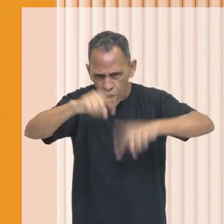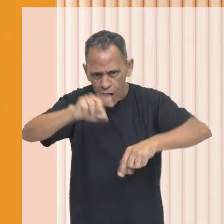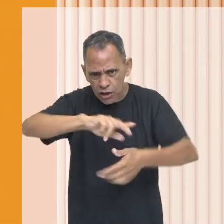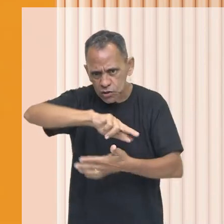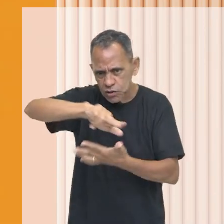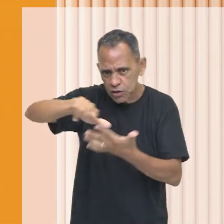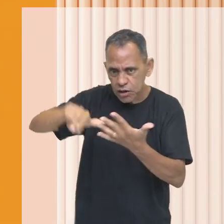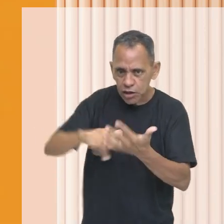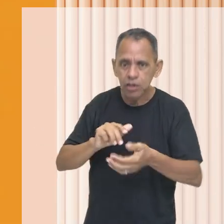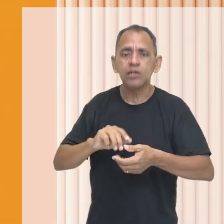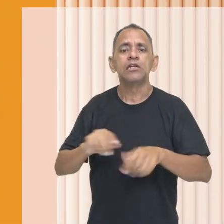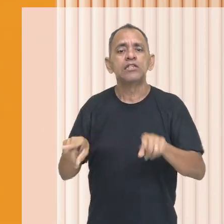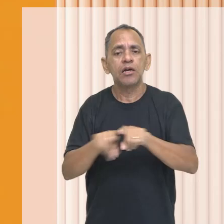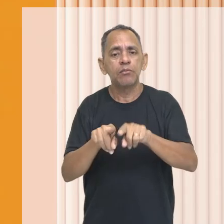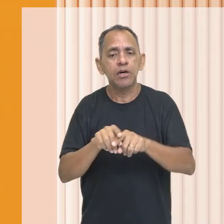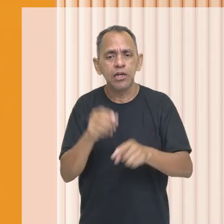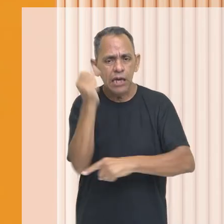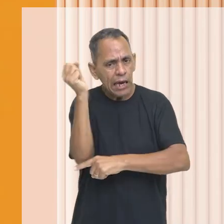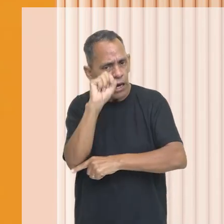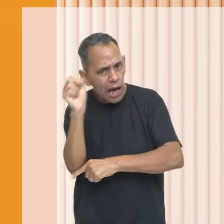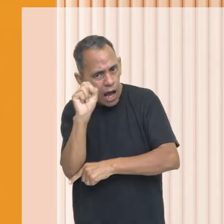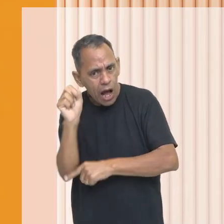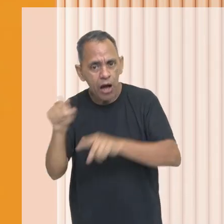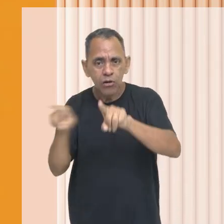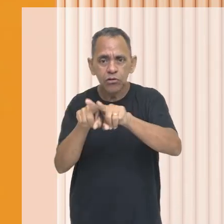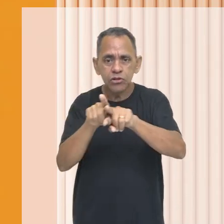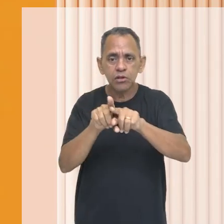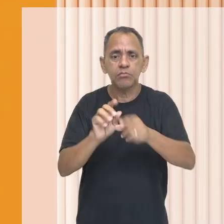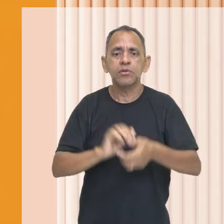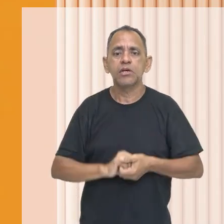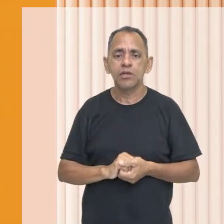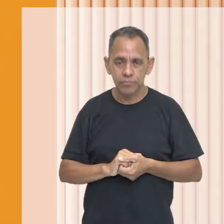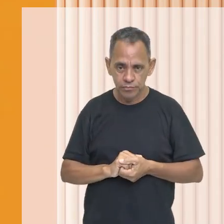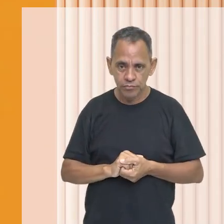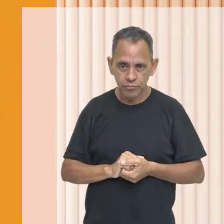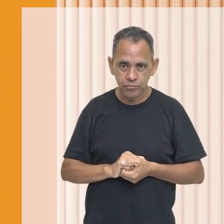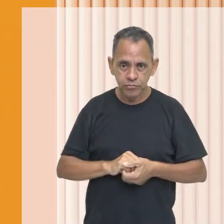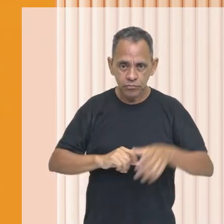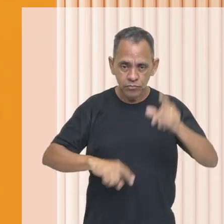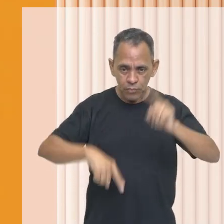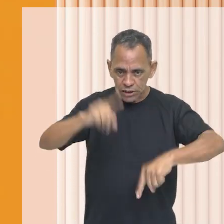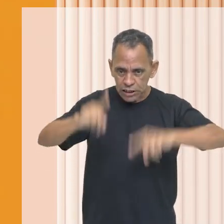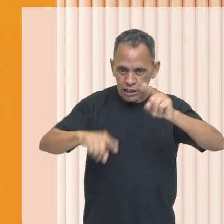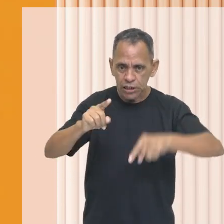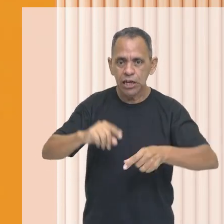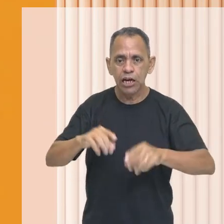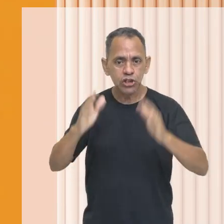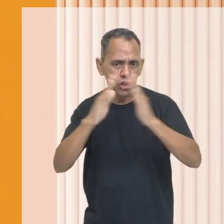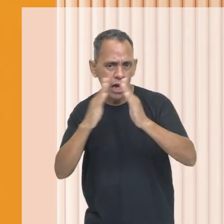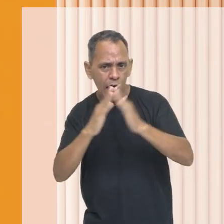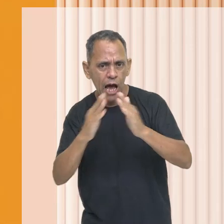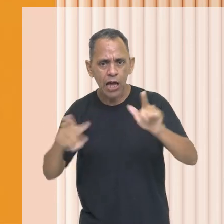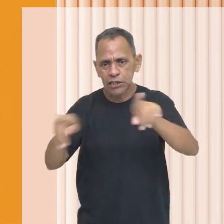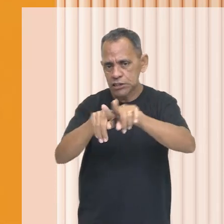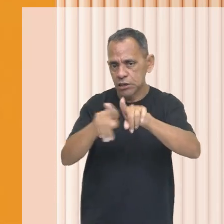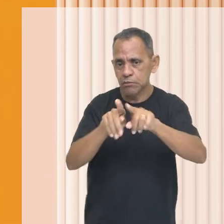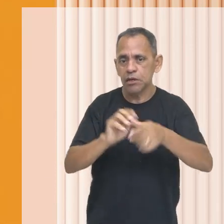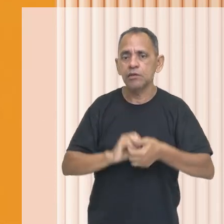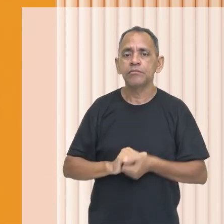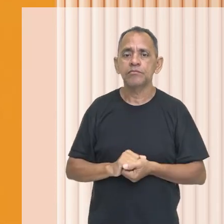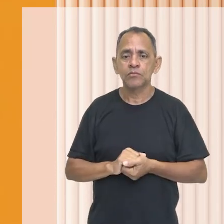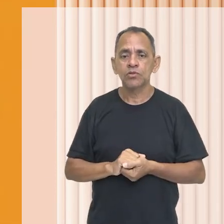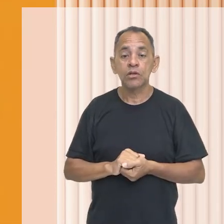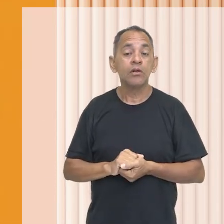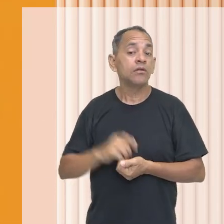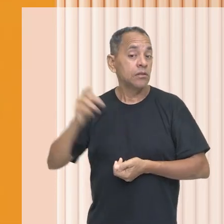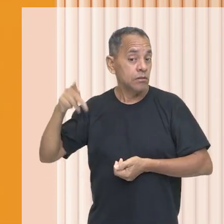bom? Assim como no campo político, afinal de contas, o Brasil vai passar ali por um processo,